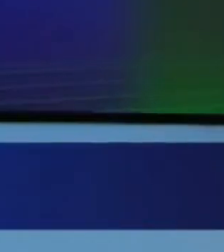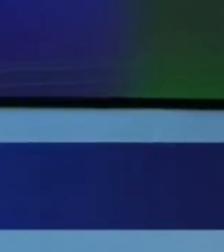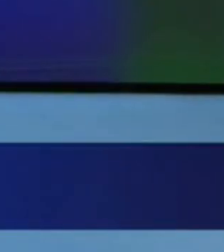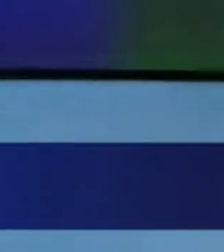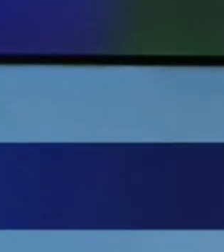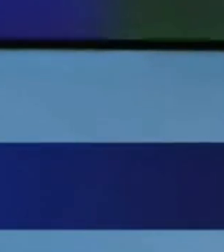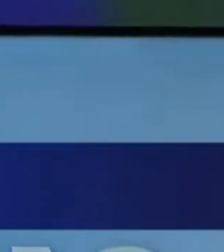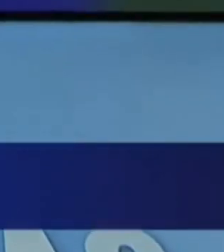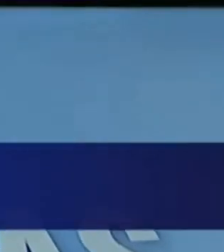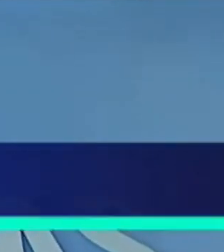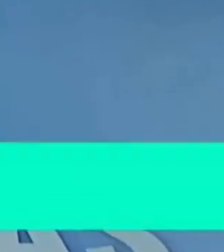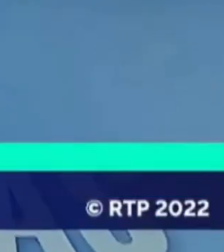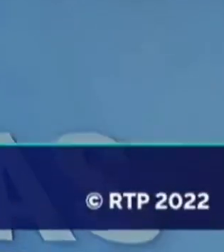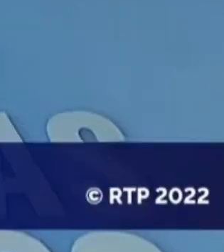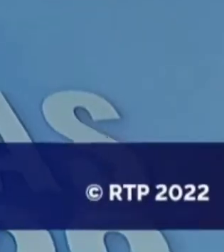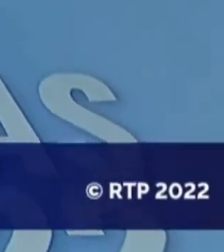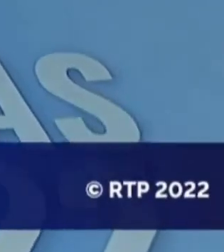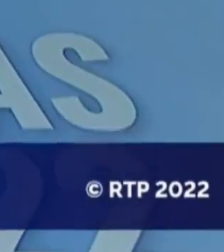Tchau